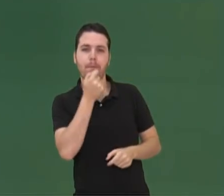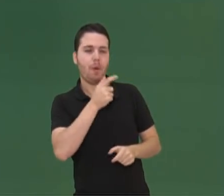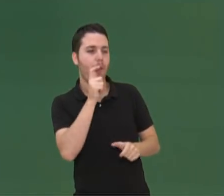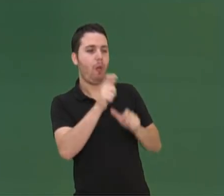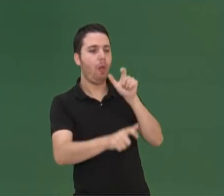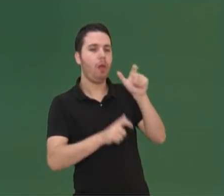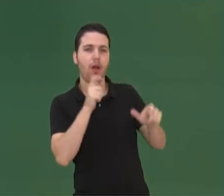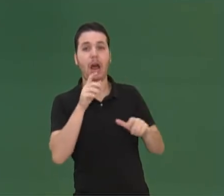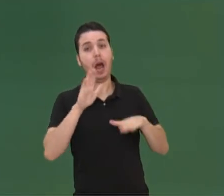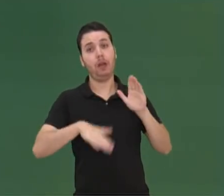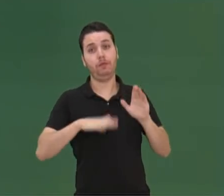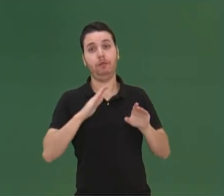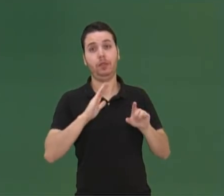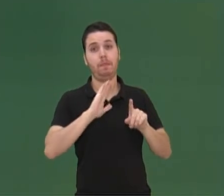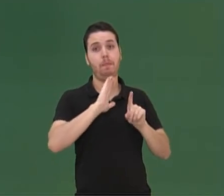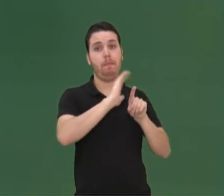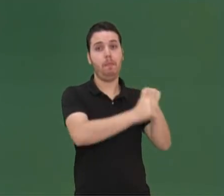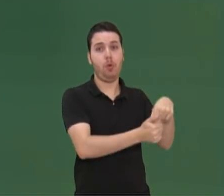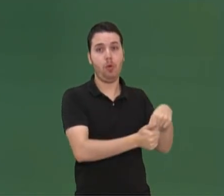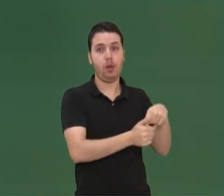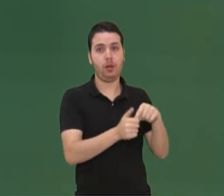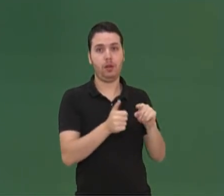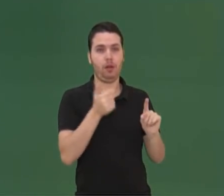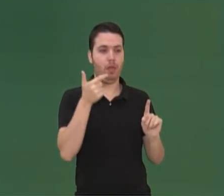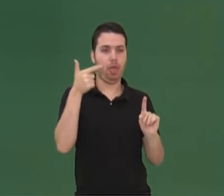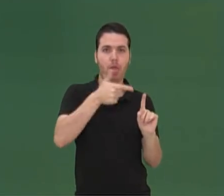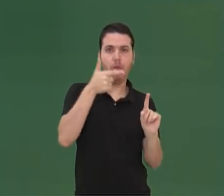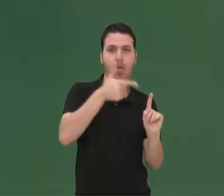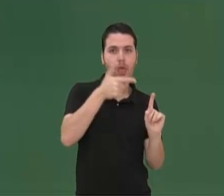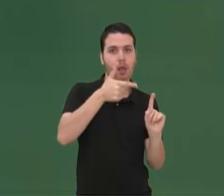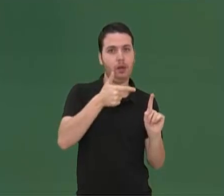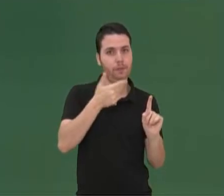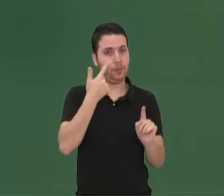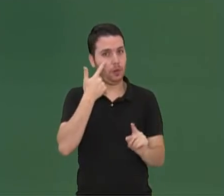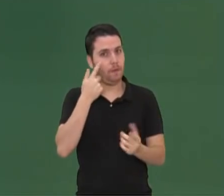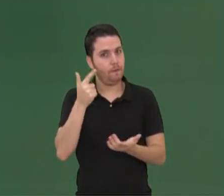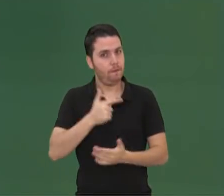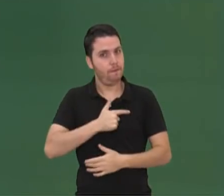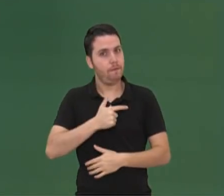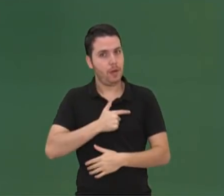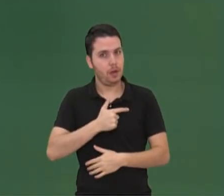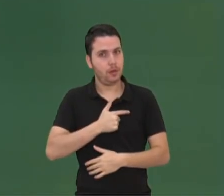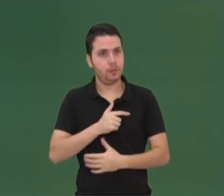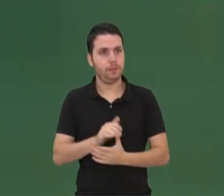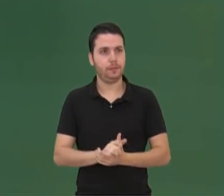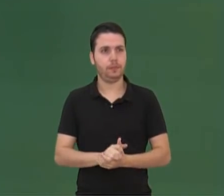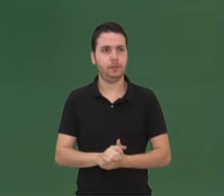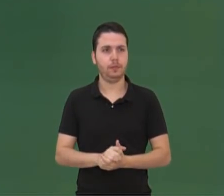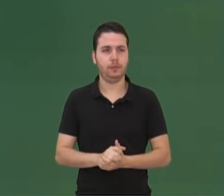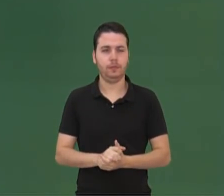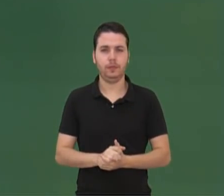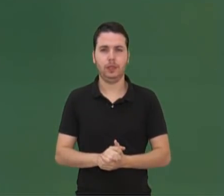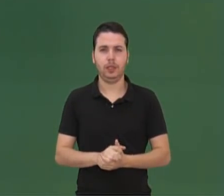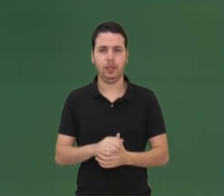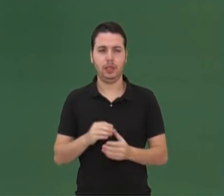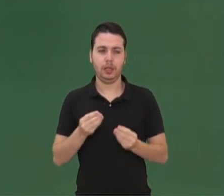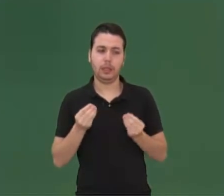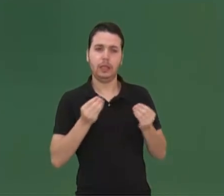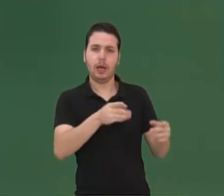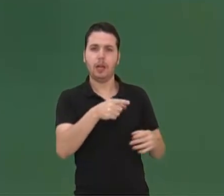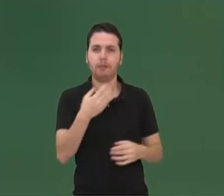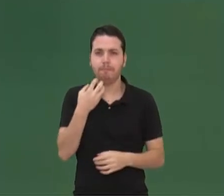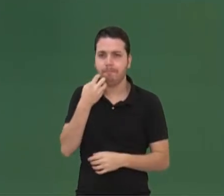né? E olha como é feio a gente caçoar dos outros. Olha como a gente machuca